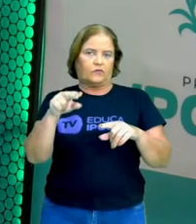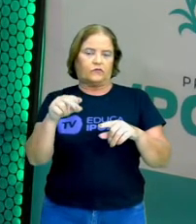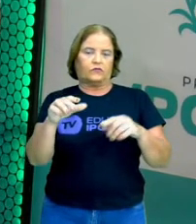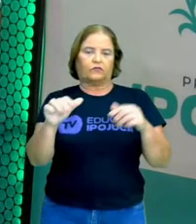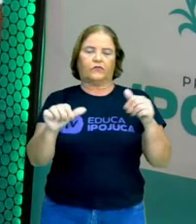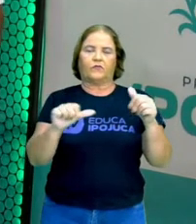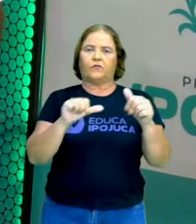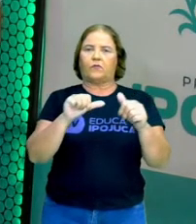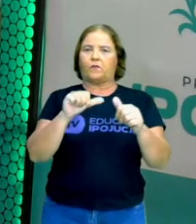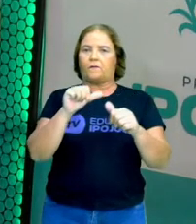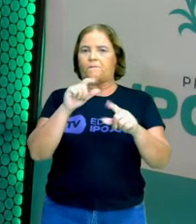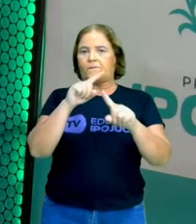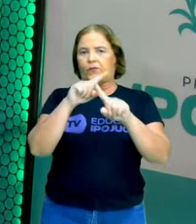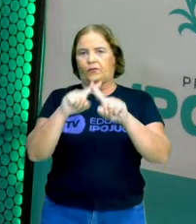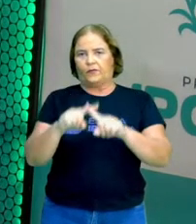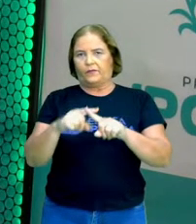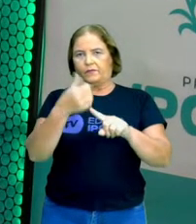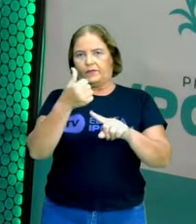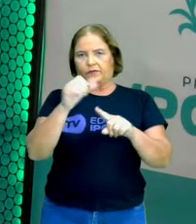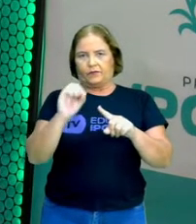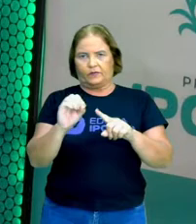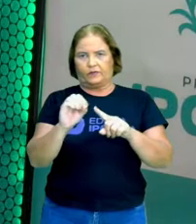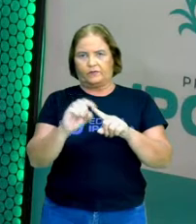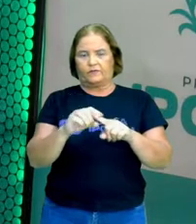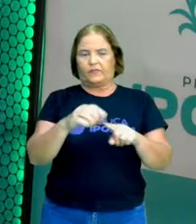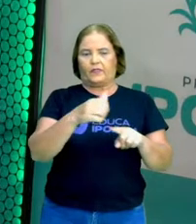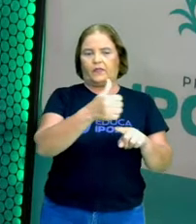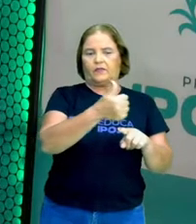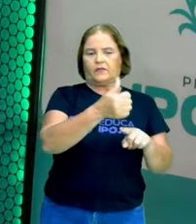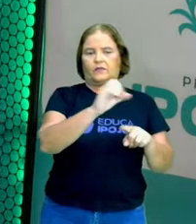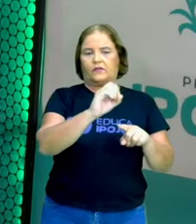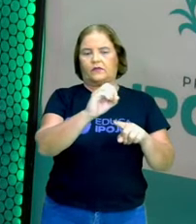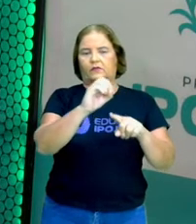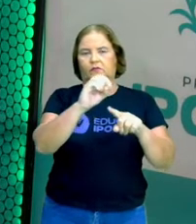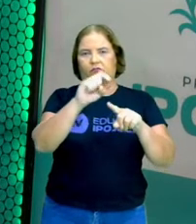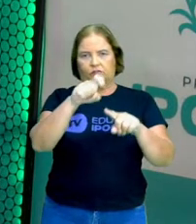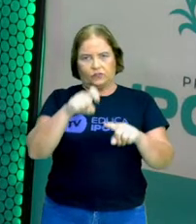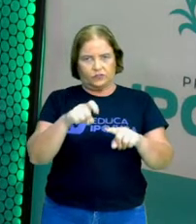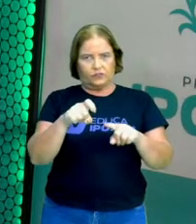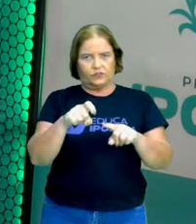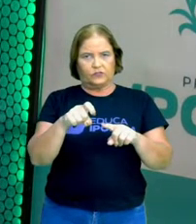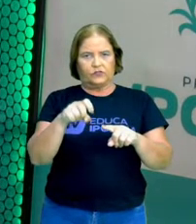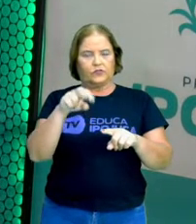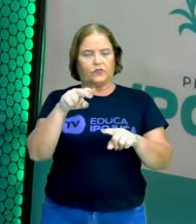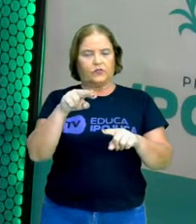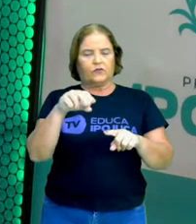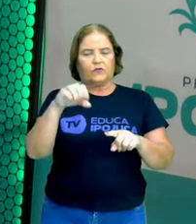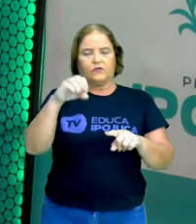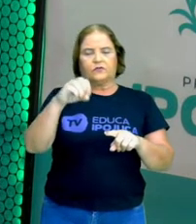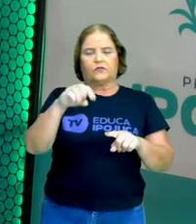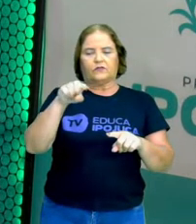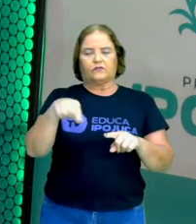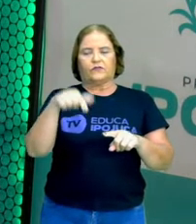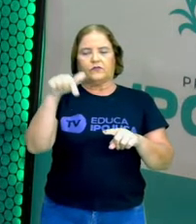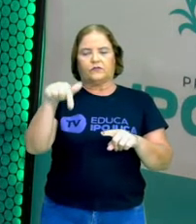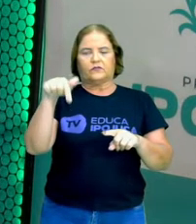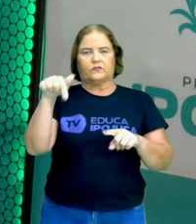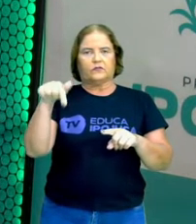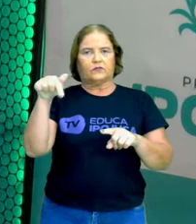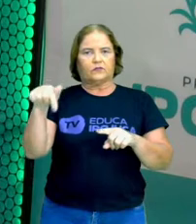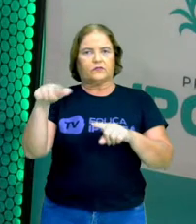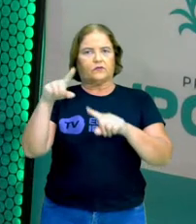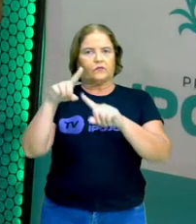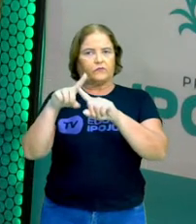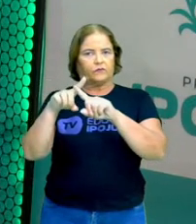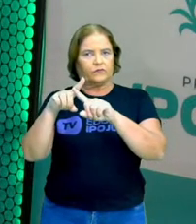por 10. Então, ficará 10x igual, se a gente multiplicar 0,777 por